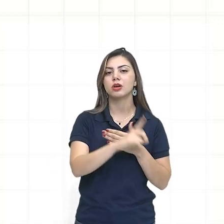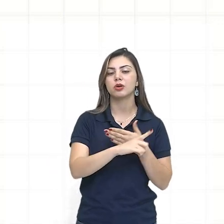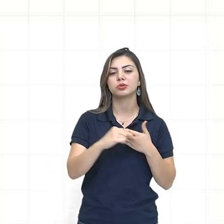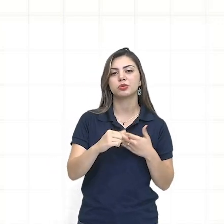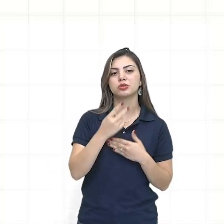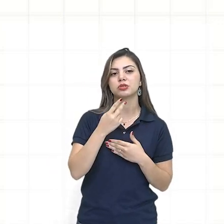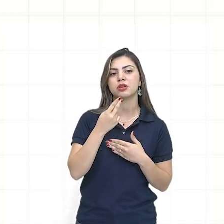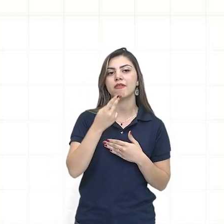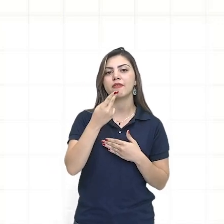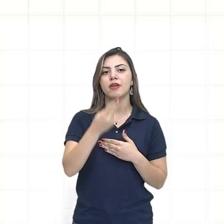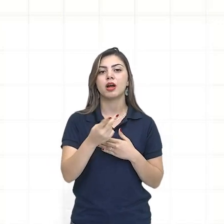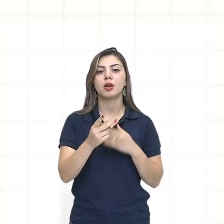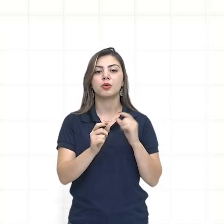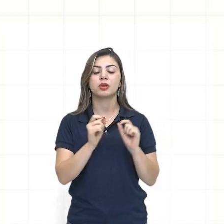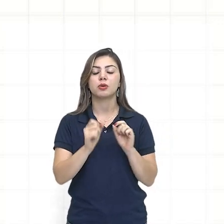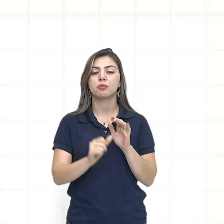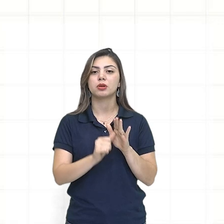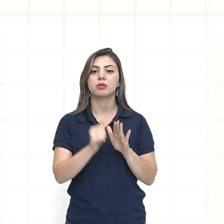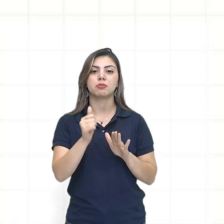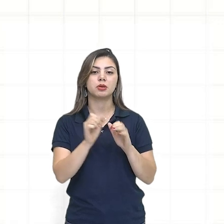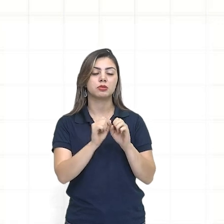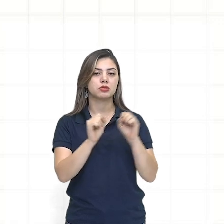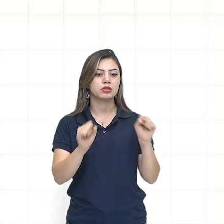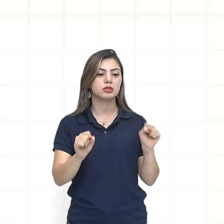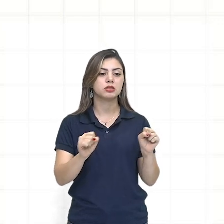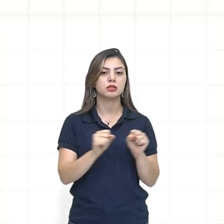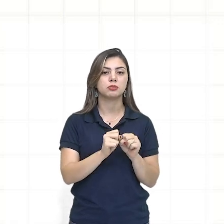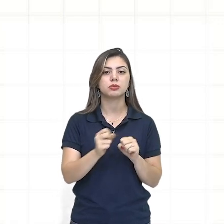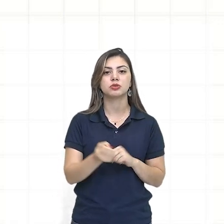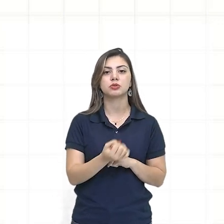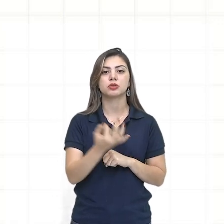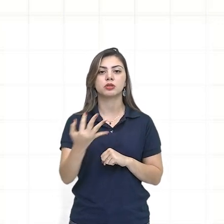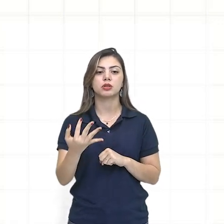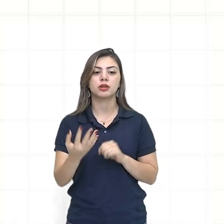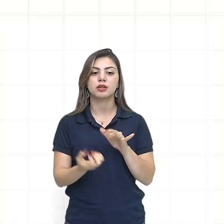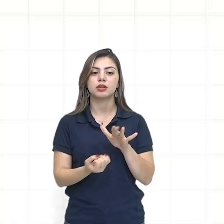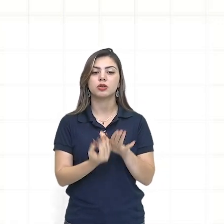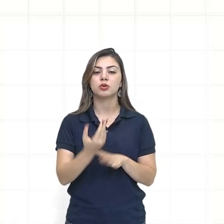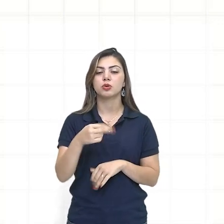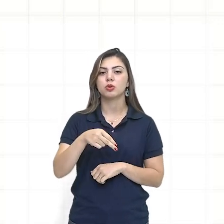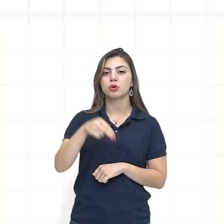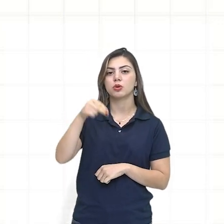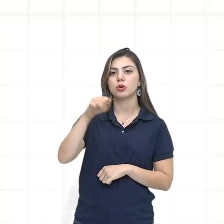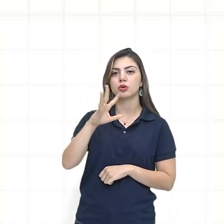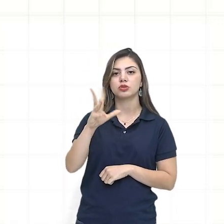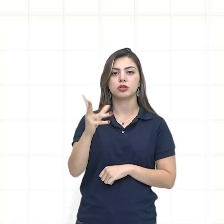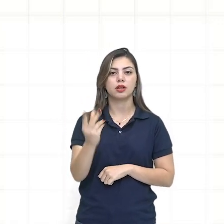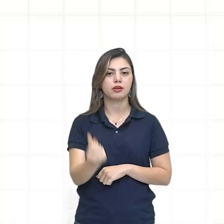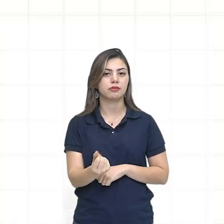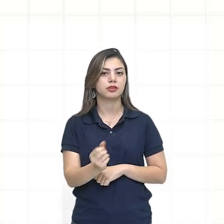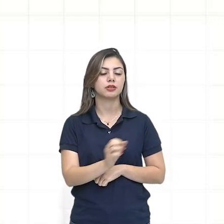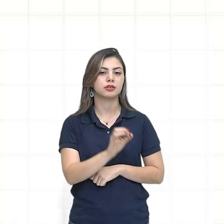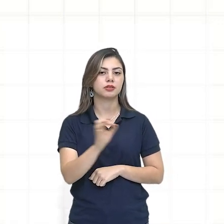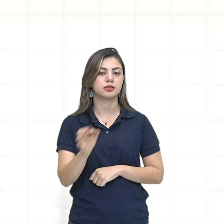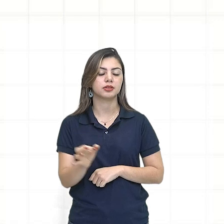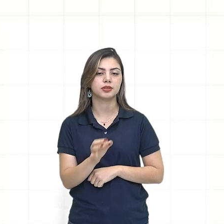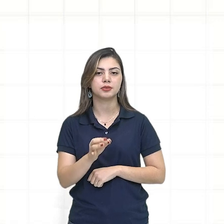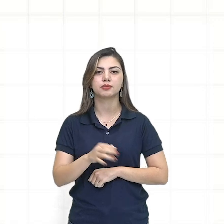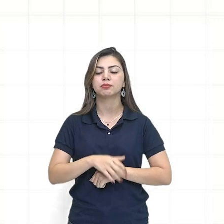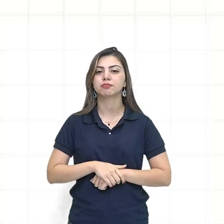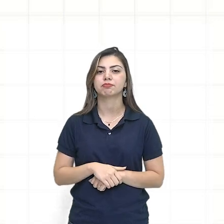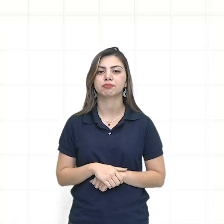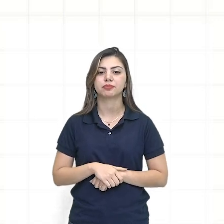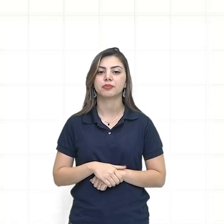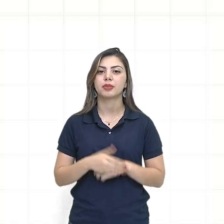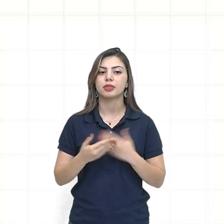não, né, que o primeiro sistema de numeração surgiu no norte da África, que recorre àquela parte lá